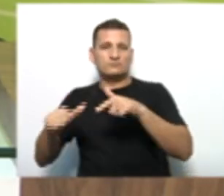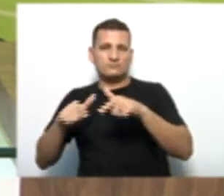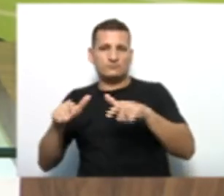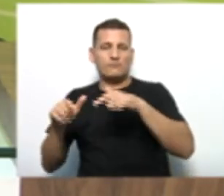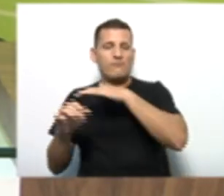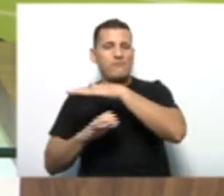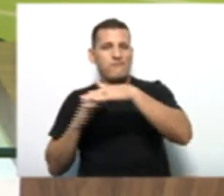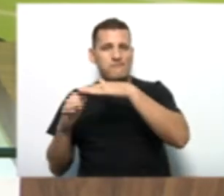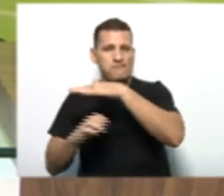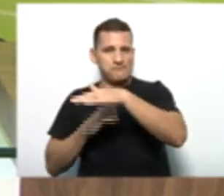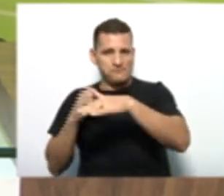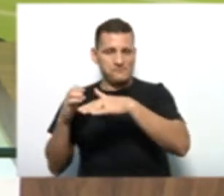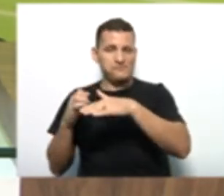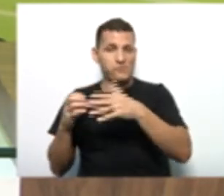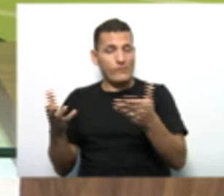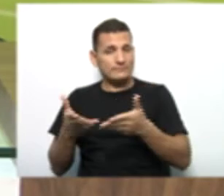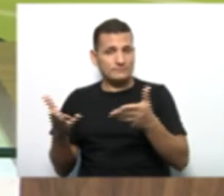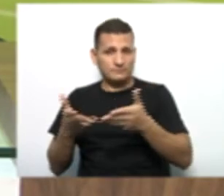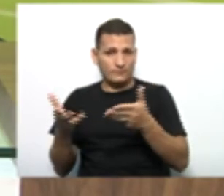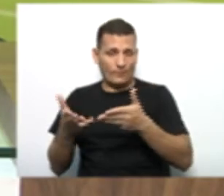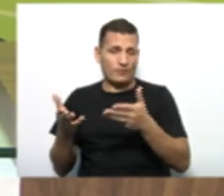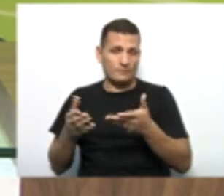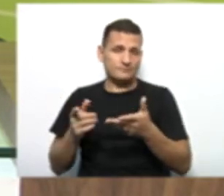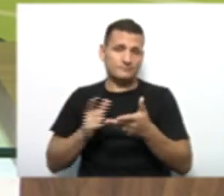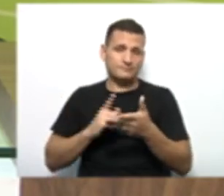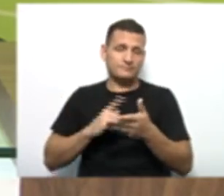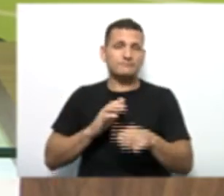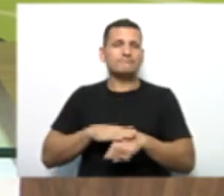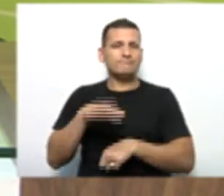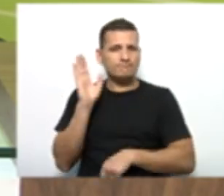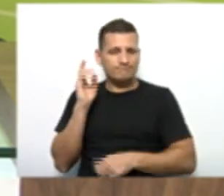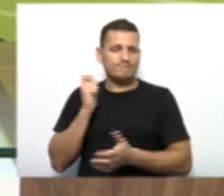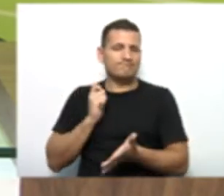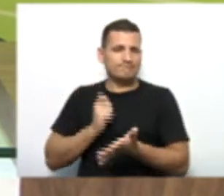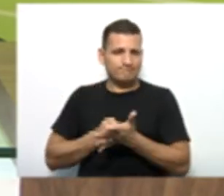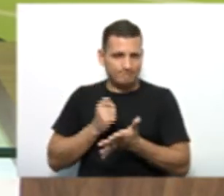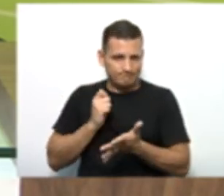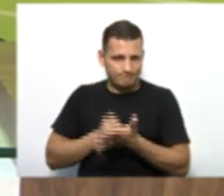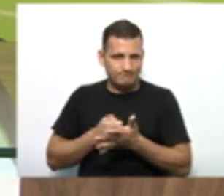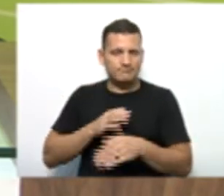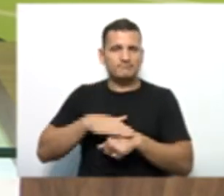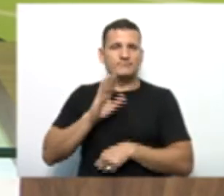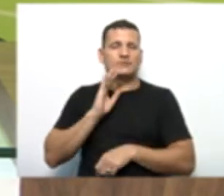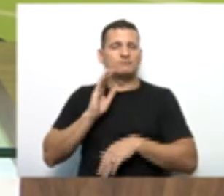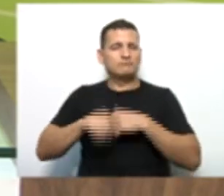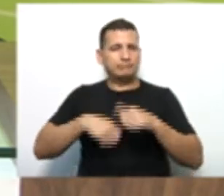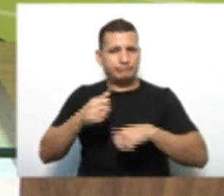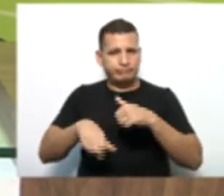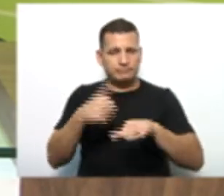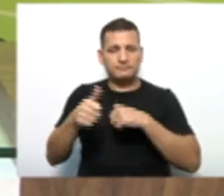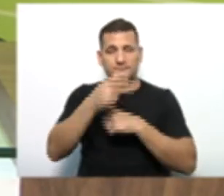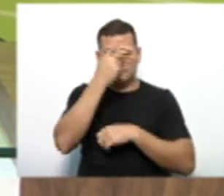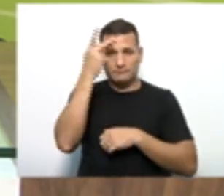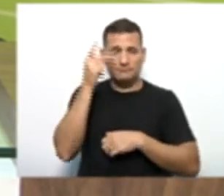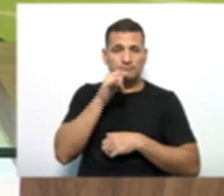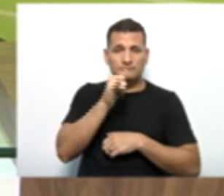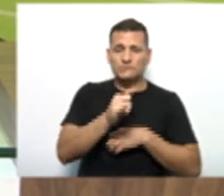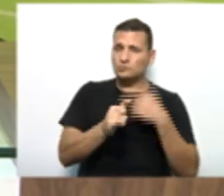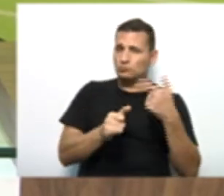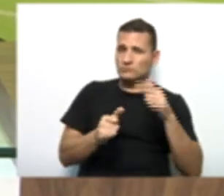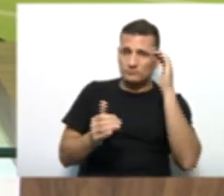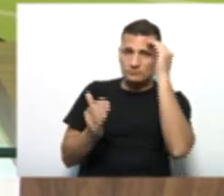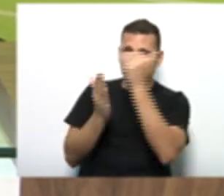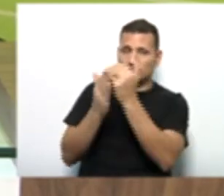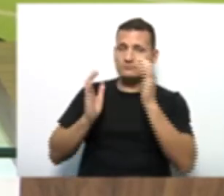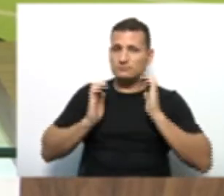mundo do trabalho, que hoje, professor Wesley, está cada vez mais exigente, está cada vez mais dinâmico. As pessoas que não seguem as condutas éticas